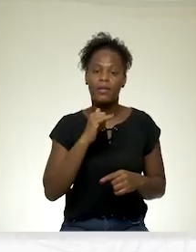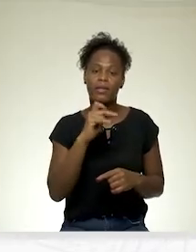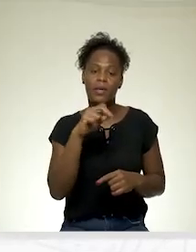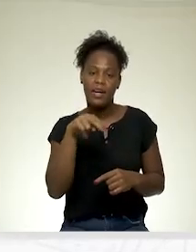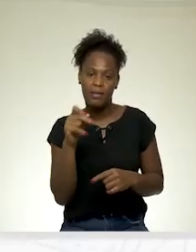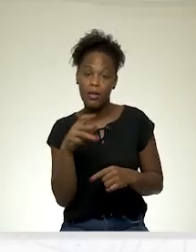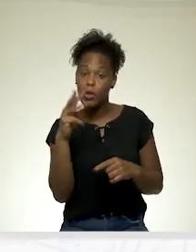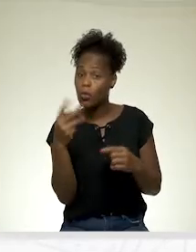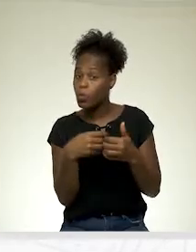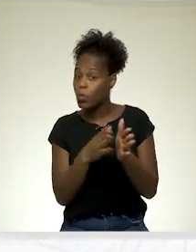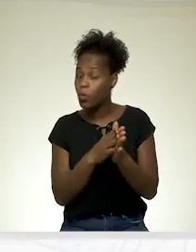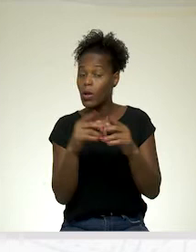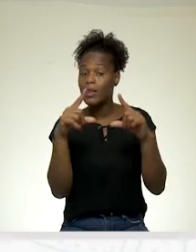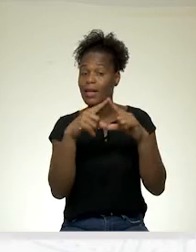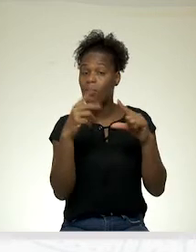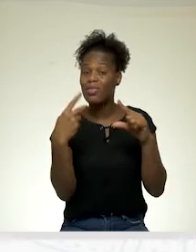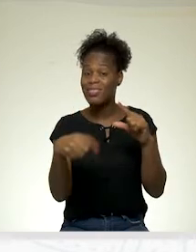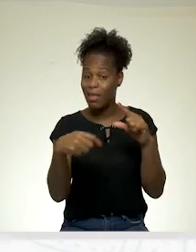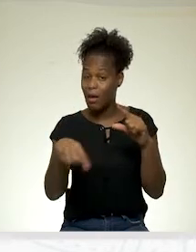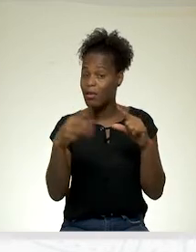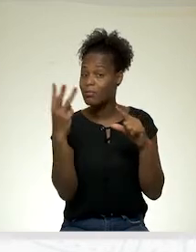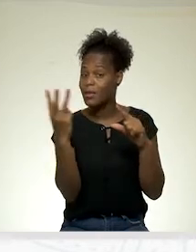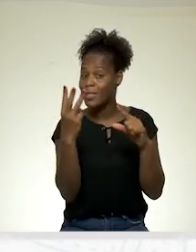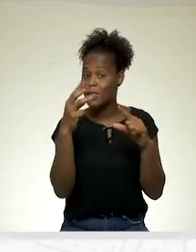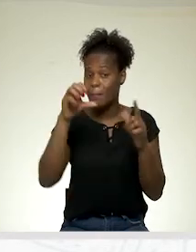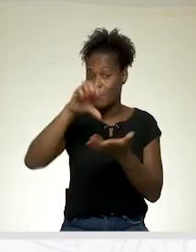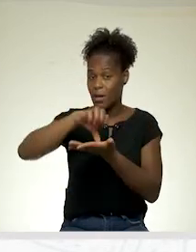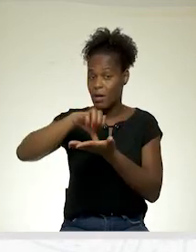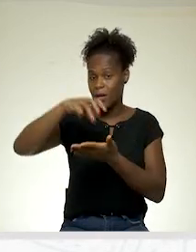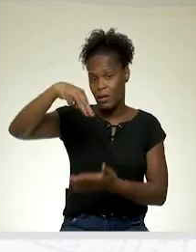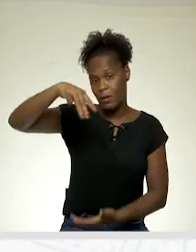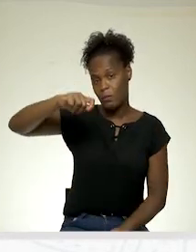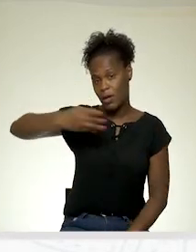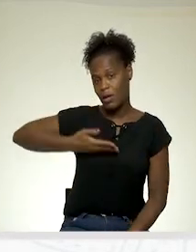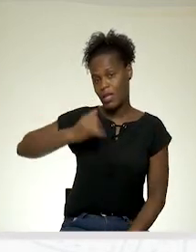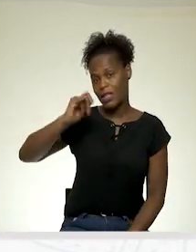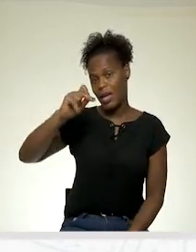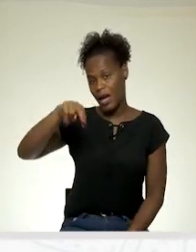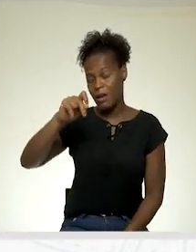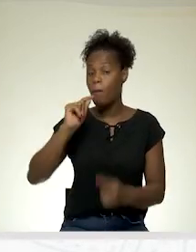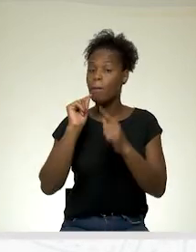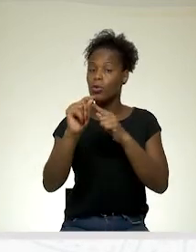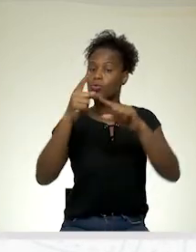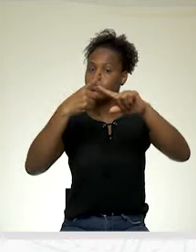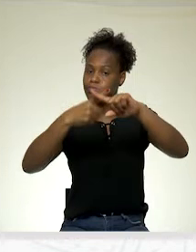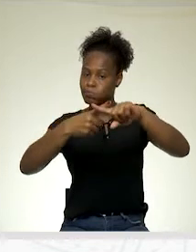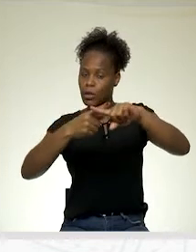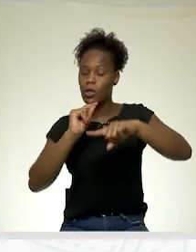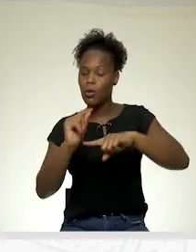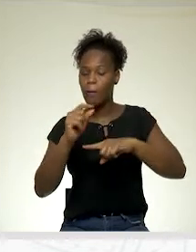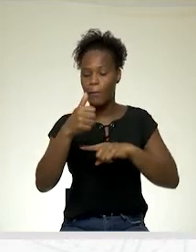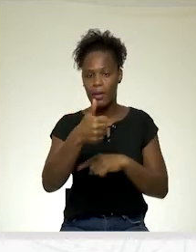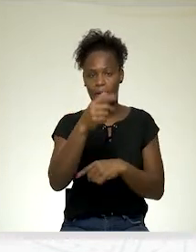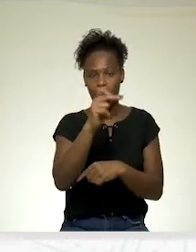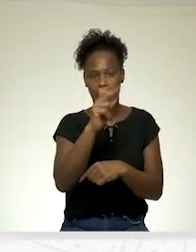3 medianas, não esquecem disso. Ao ponto de interseção das medianas, damos o nome de